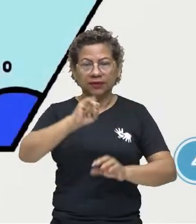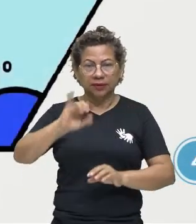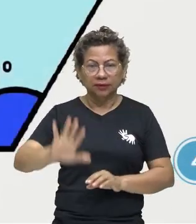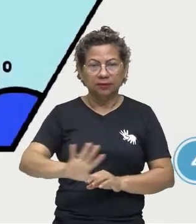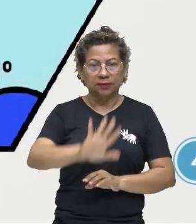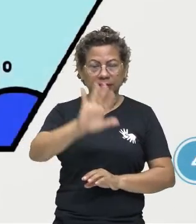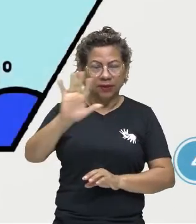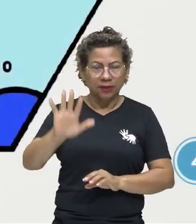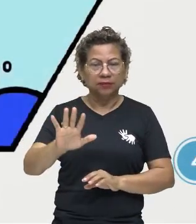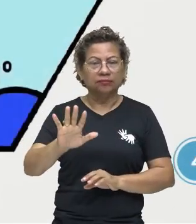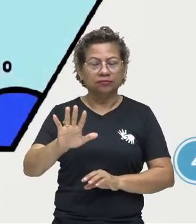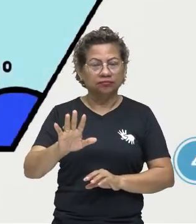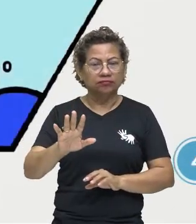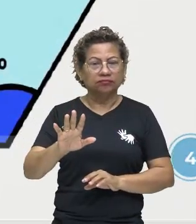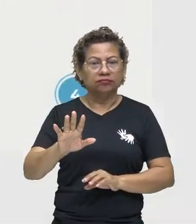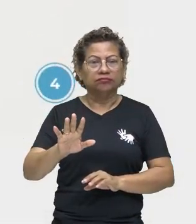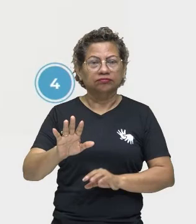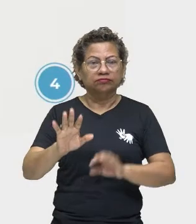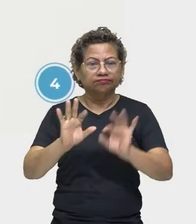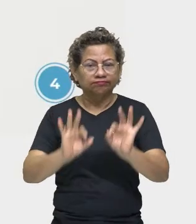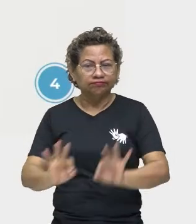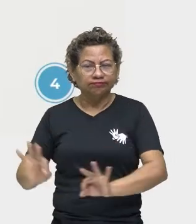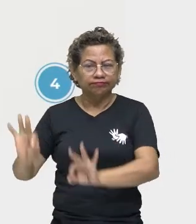nós temos aqui a figura de um hexágono, né?